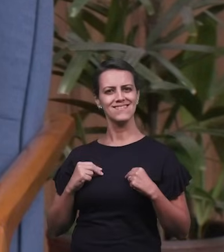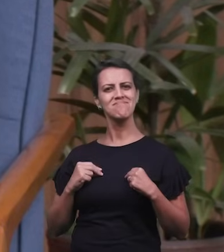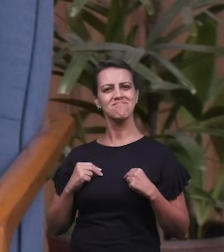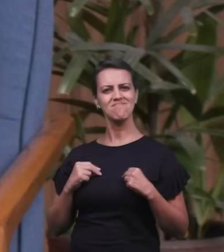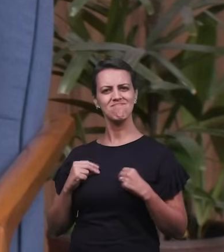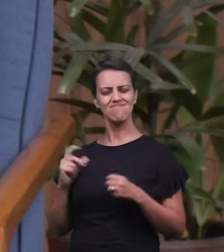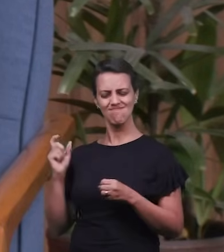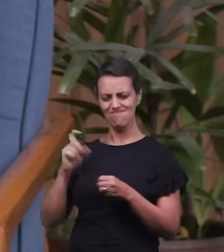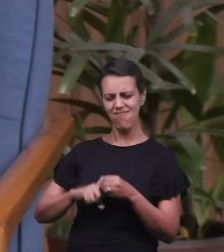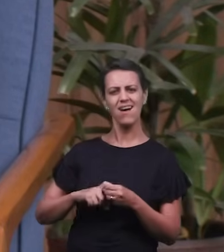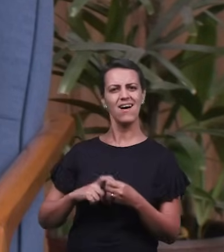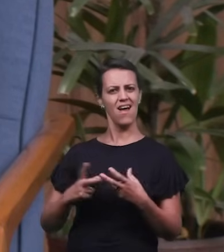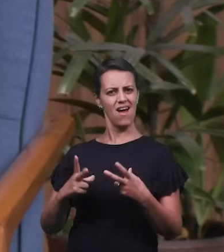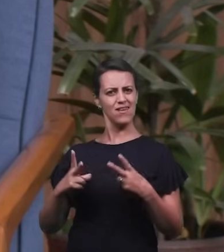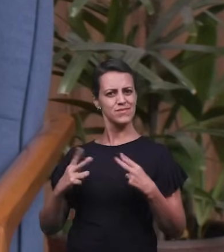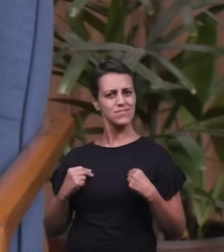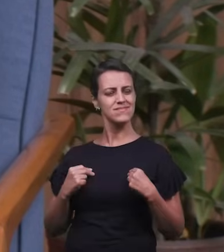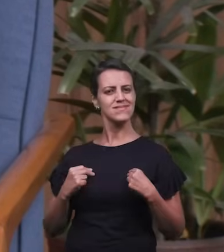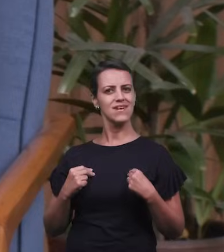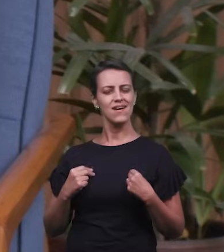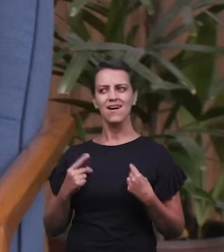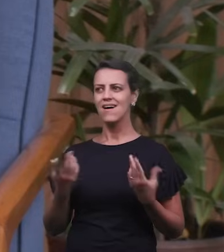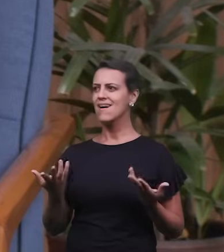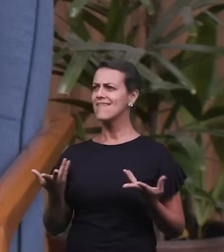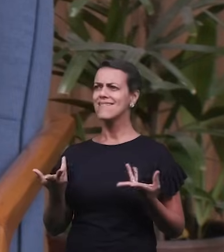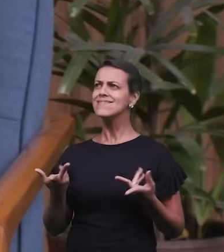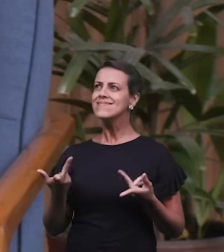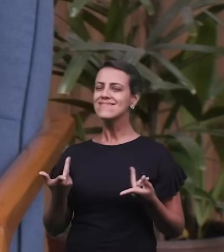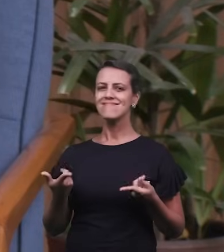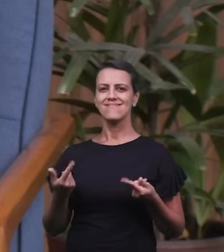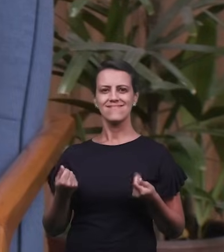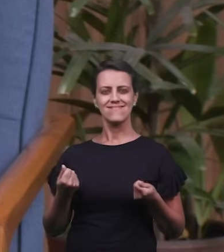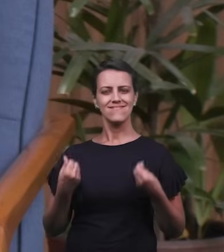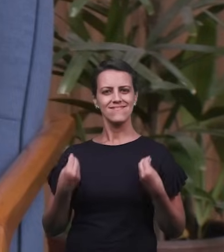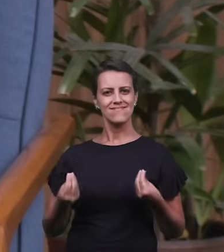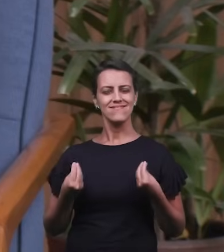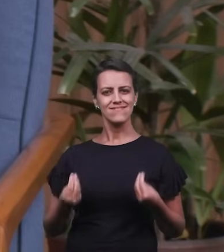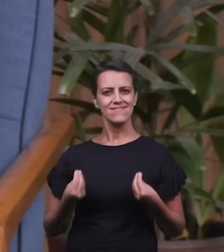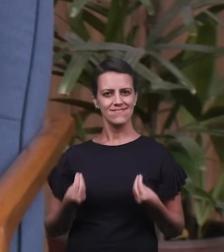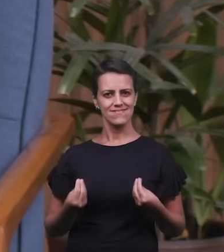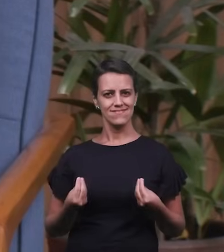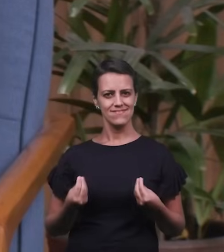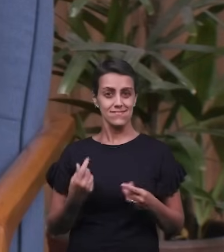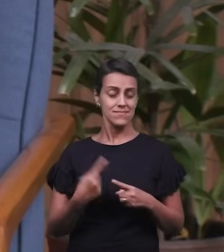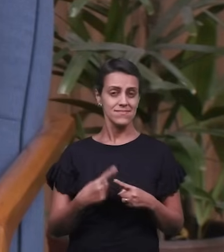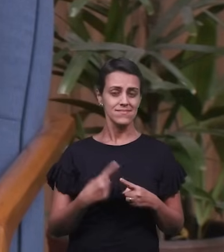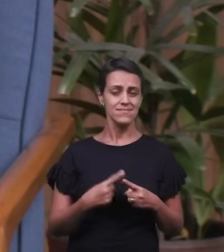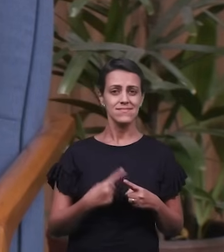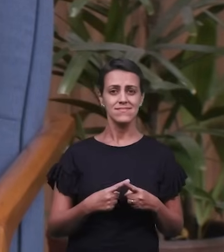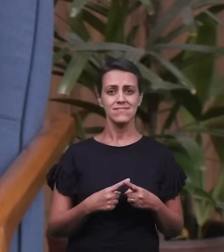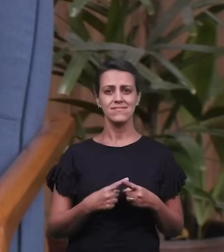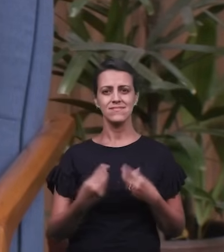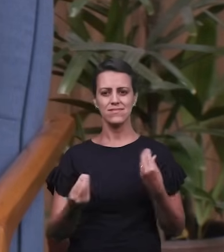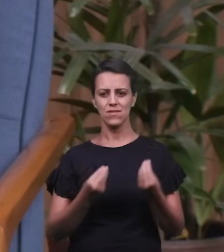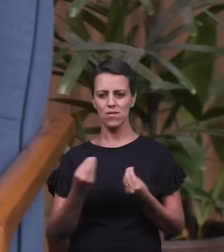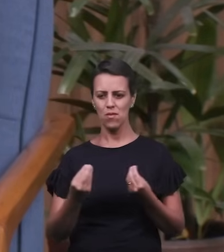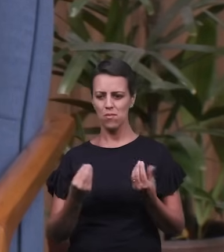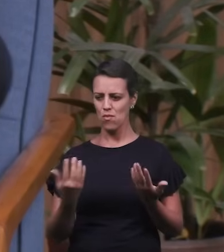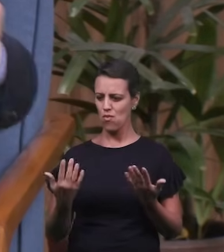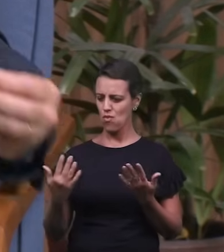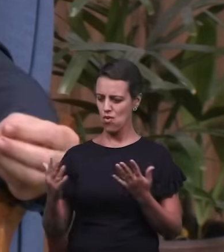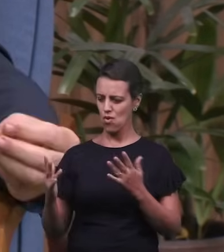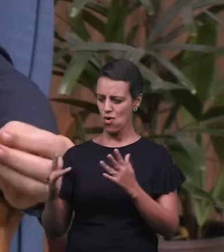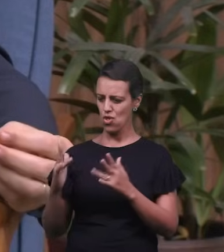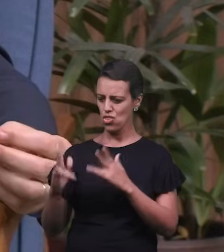é algo de tão glorioso, né? Porque como é que você, do ponto de vista da razão, compara a noiva a